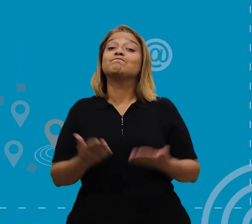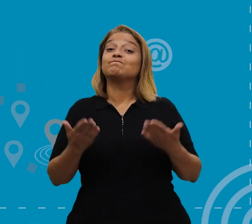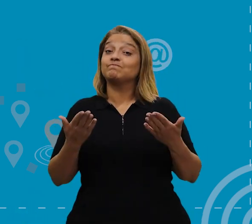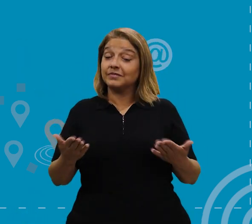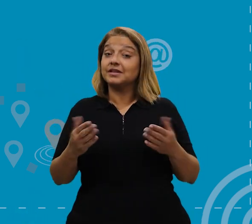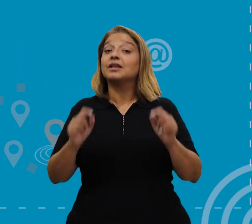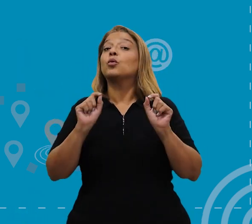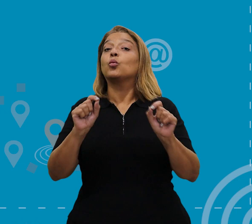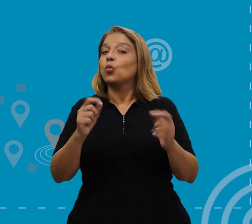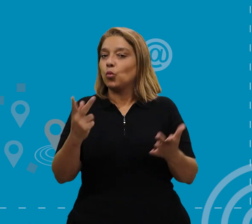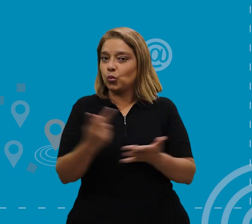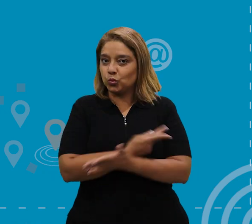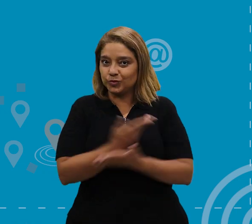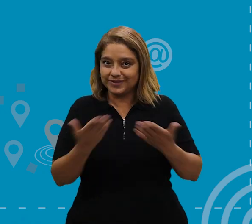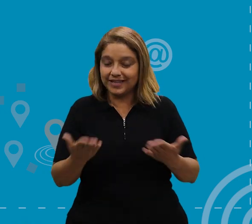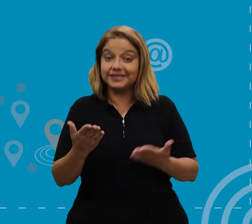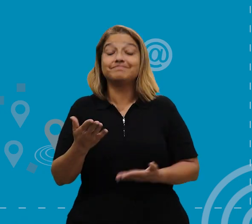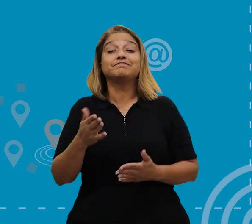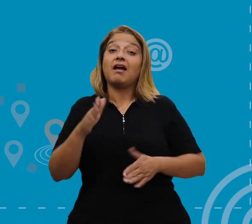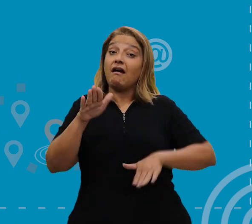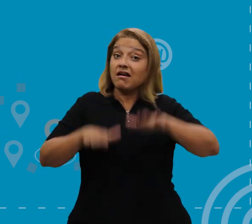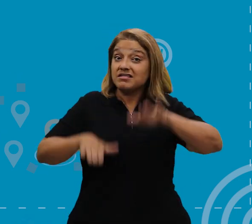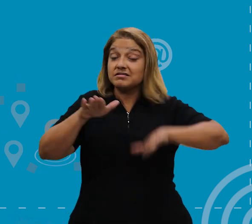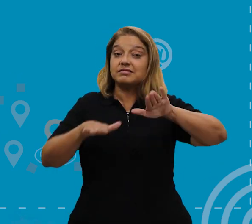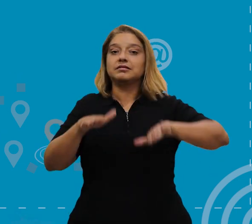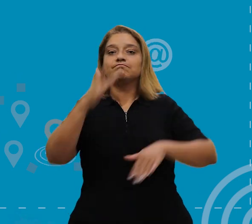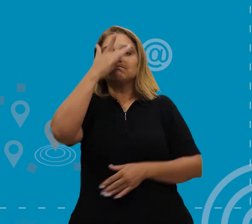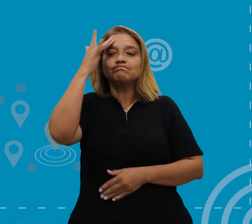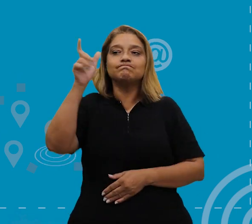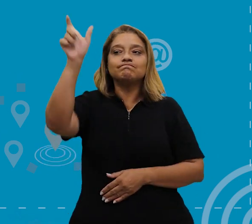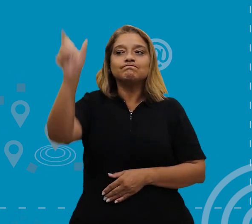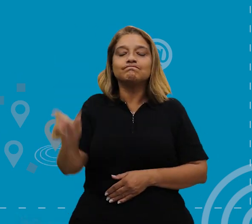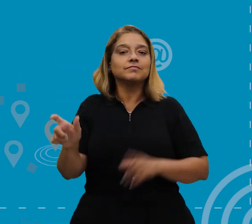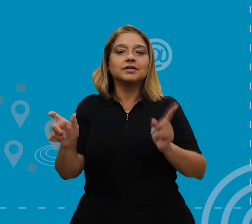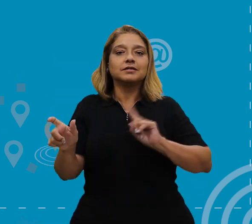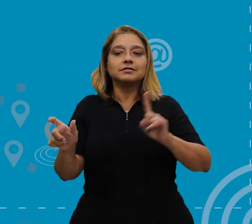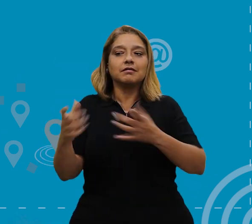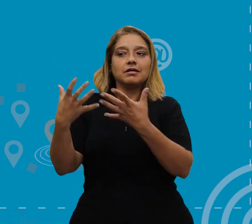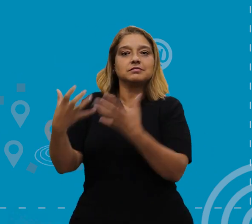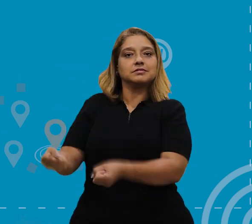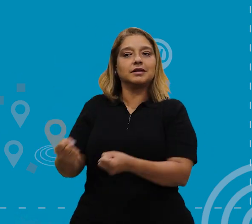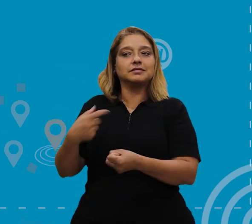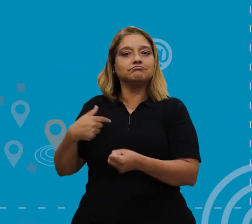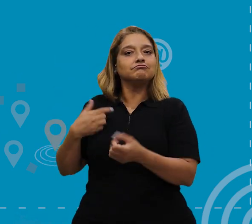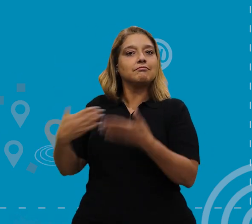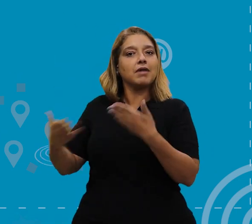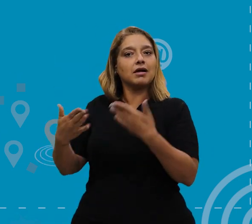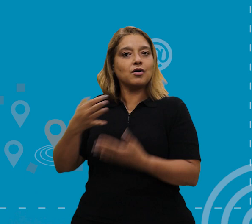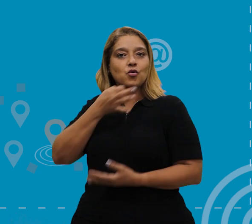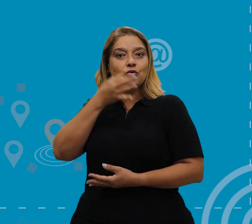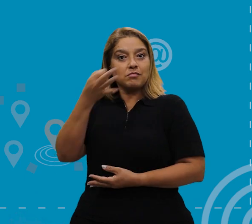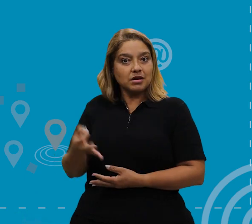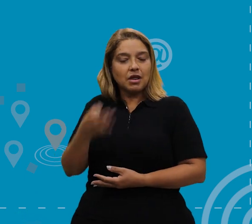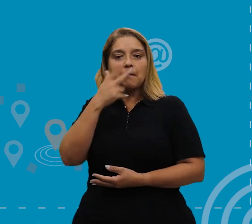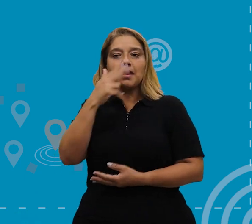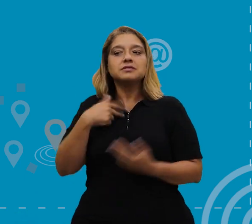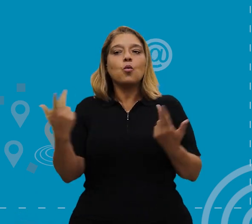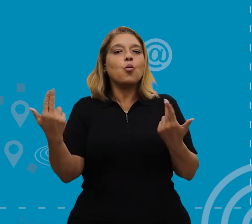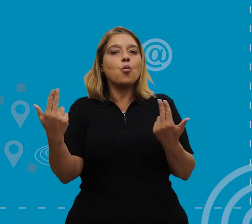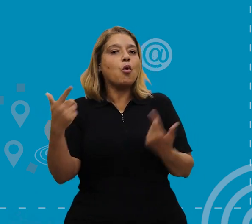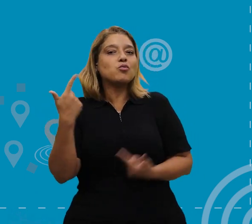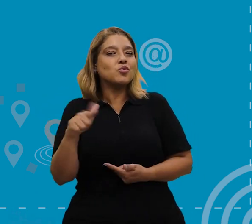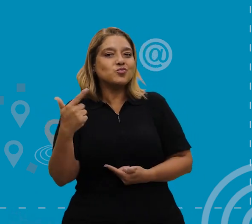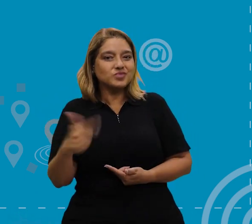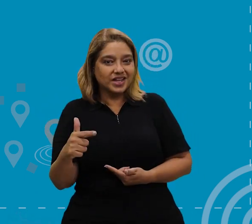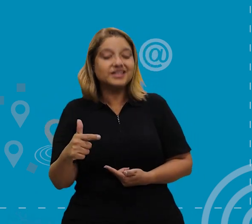Acontece que nem sempre encaminhamos essas conversas da mesma forma, ou seja, não consideramos